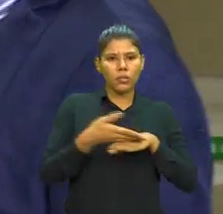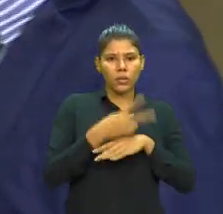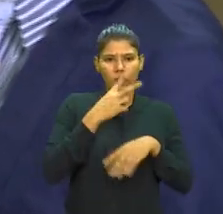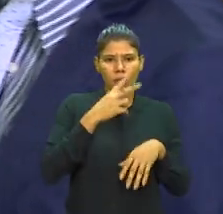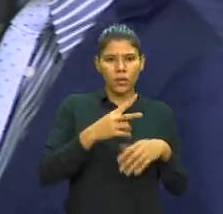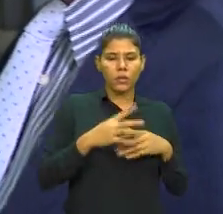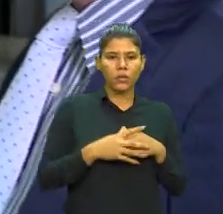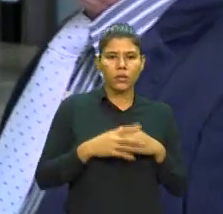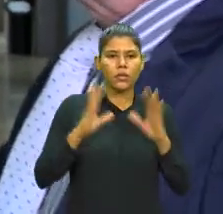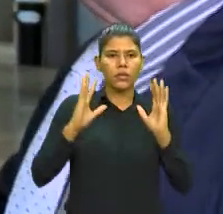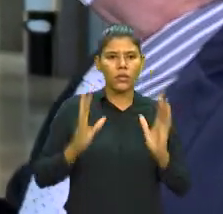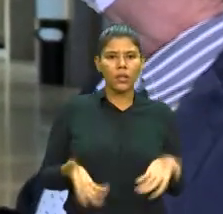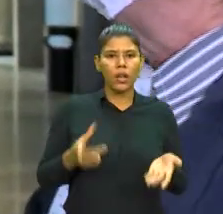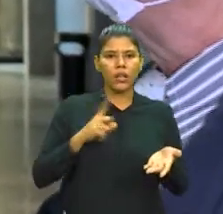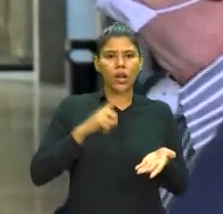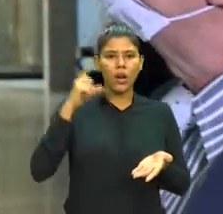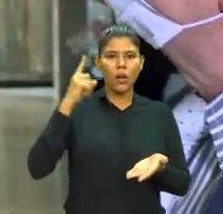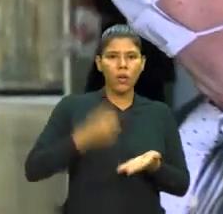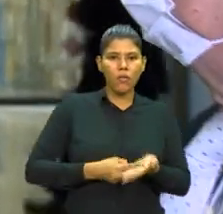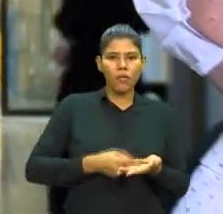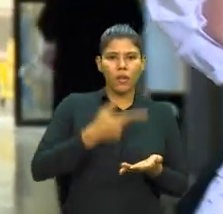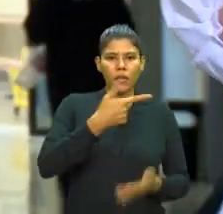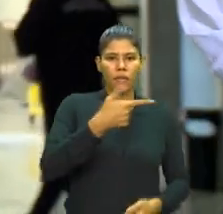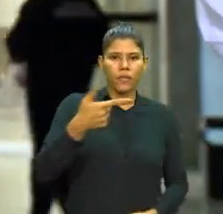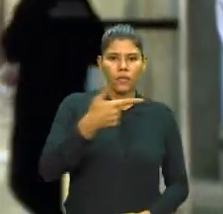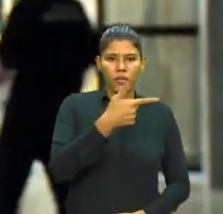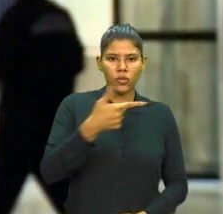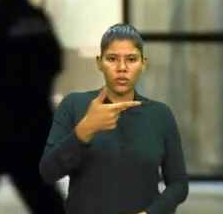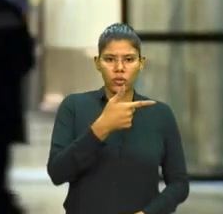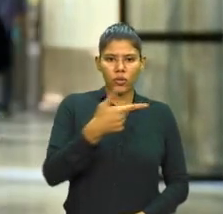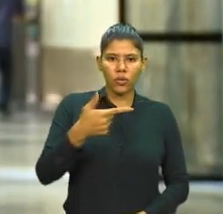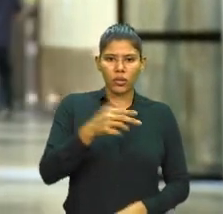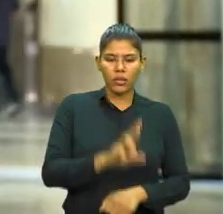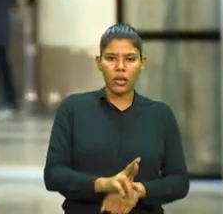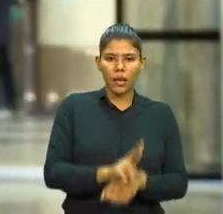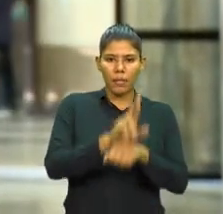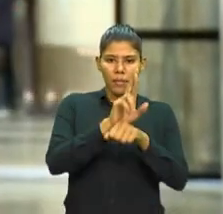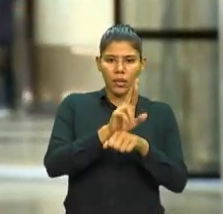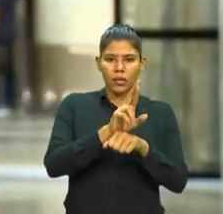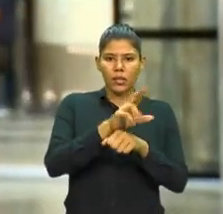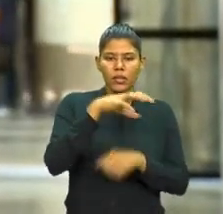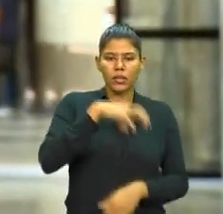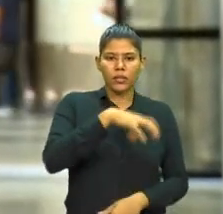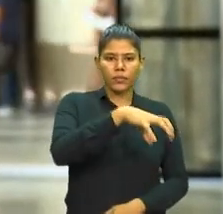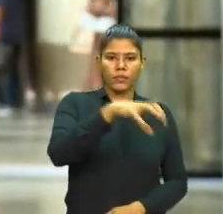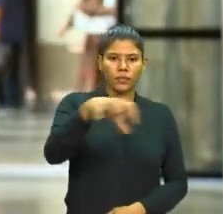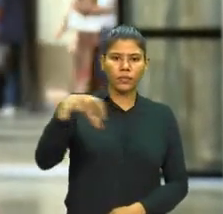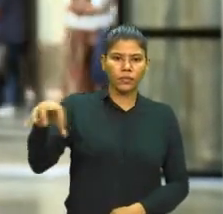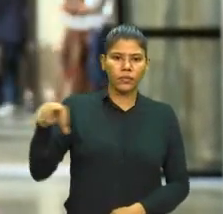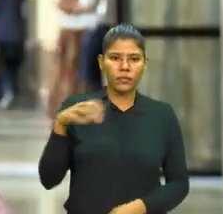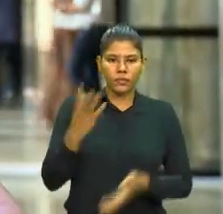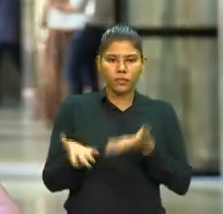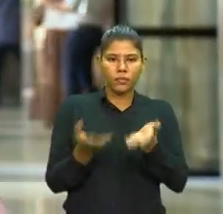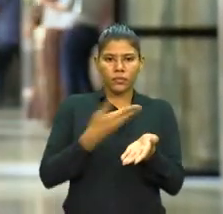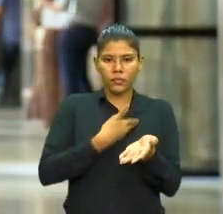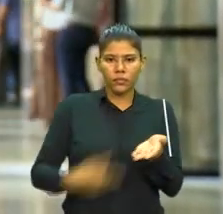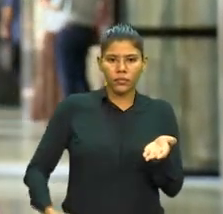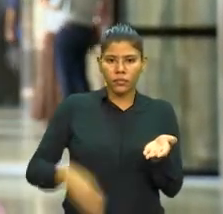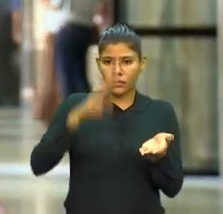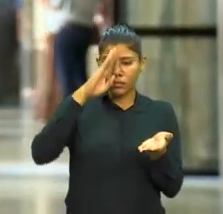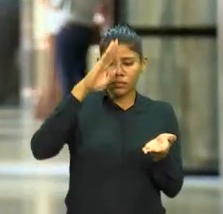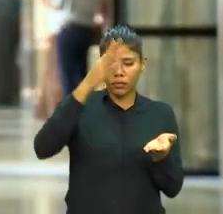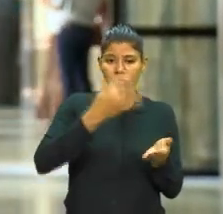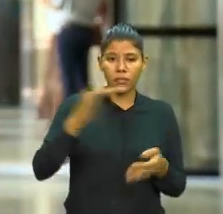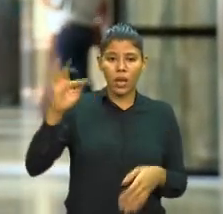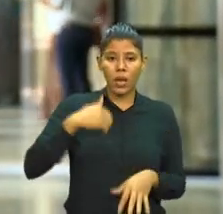já estão confirmados 22 representantes de várias categorias do serviço público sobretudo Federal eu sou Servidor Público